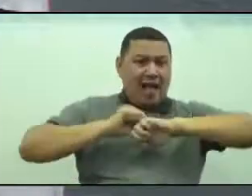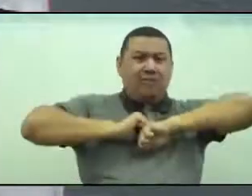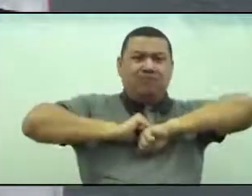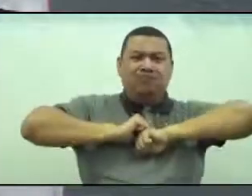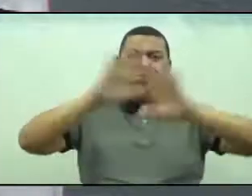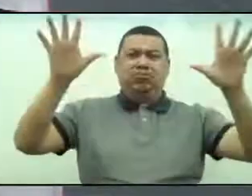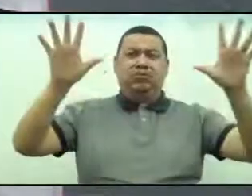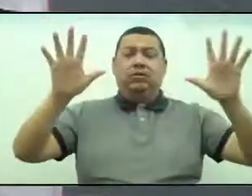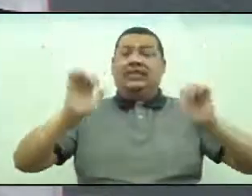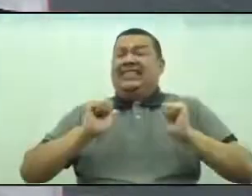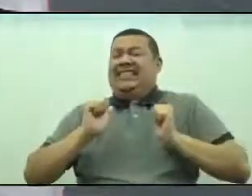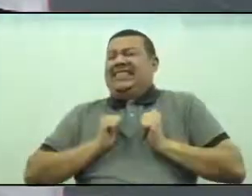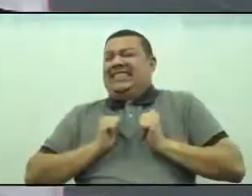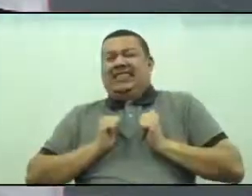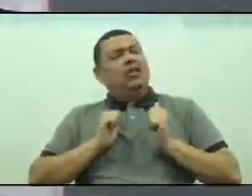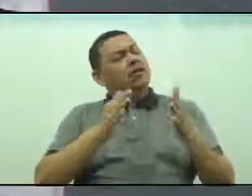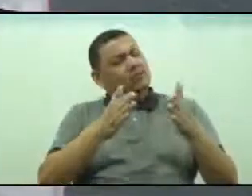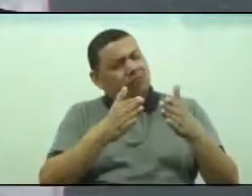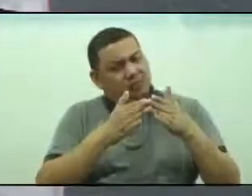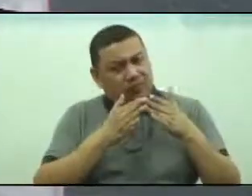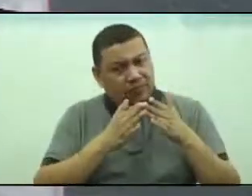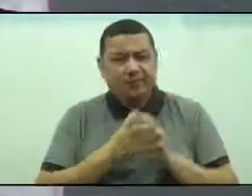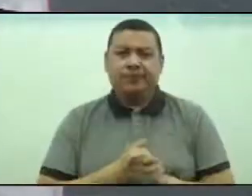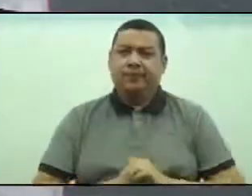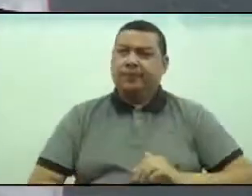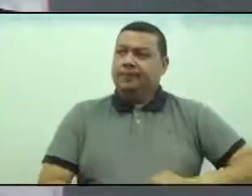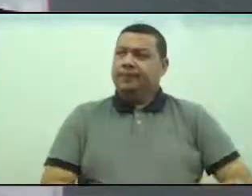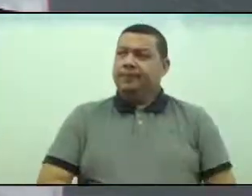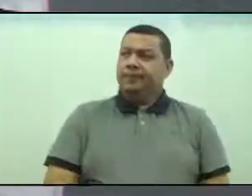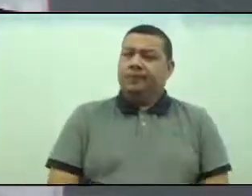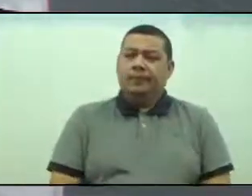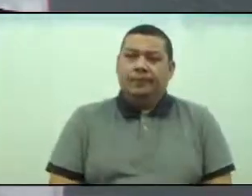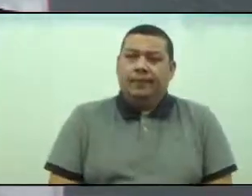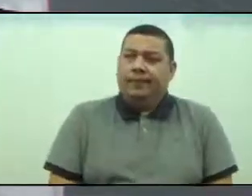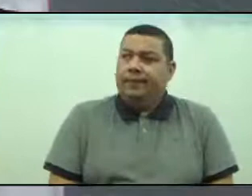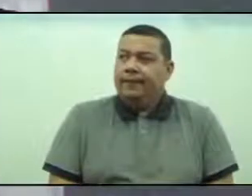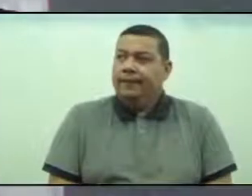então, que é claro, não se tem condição mais de deixar de trabalhar,